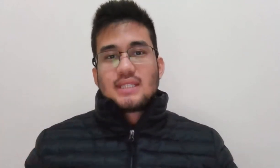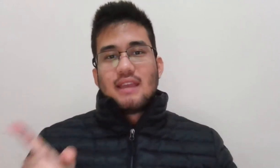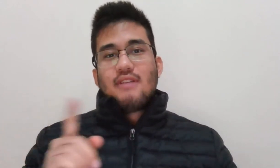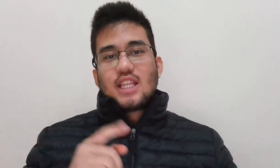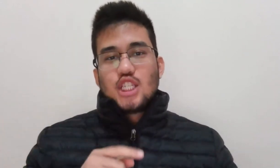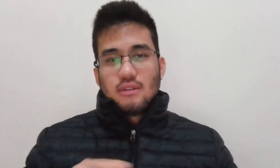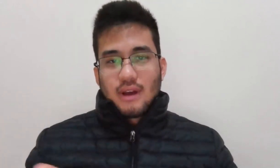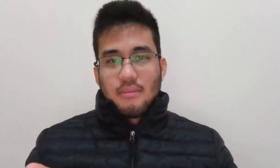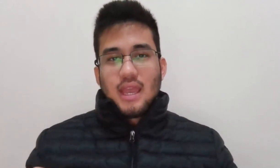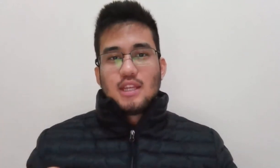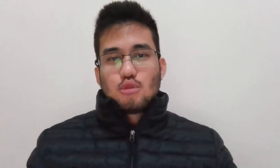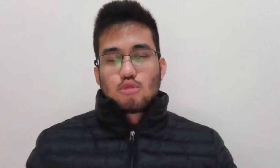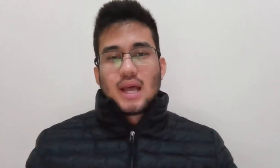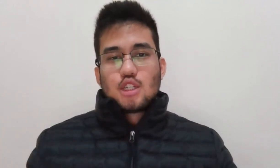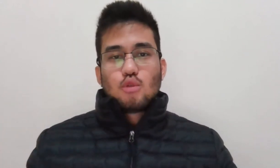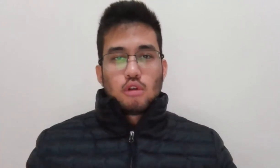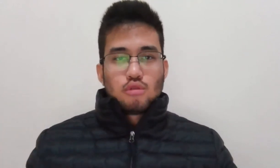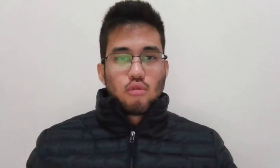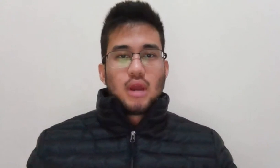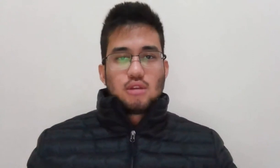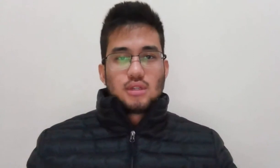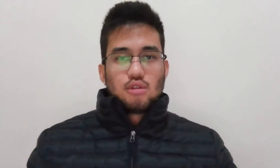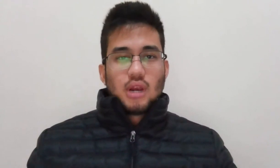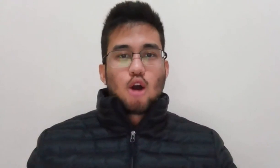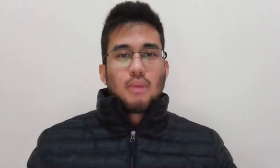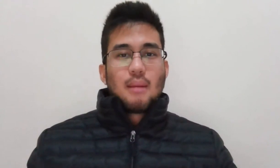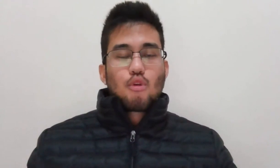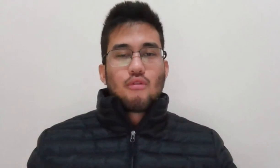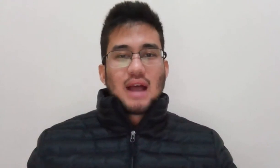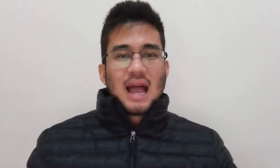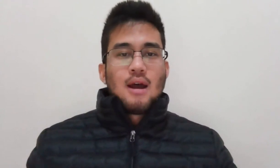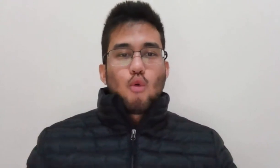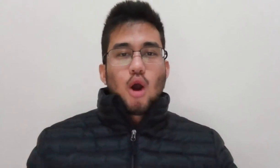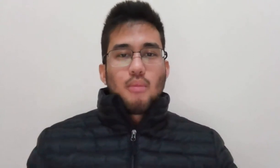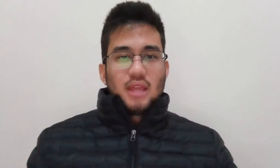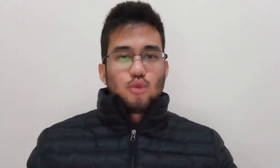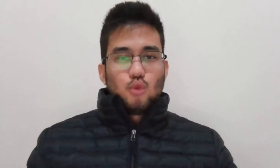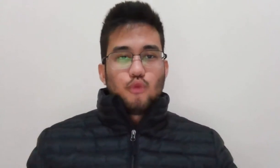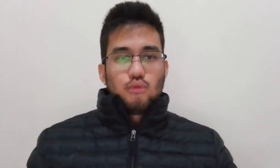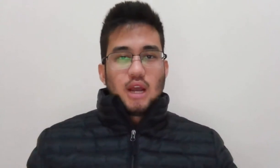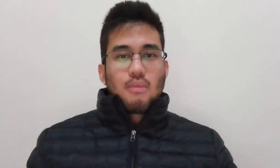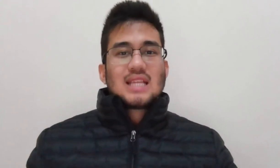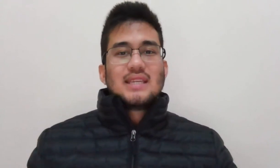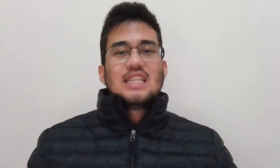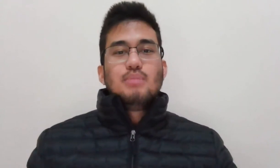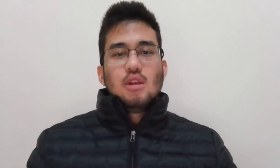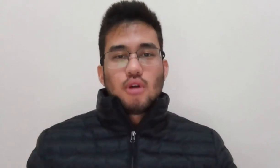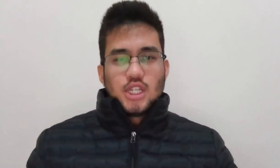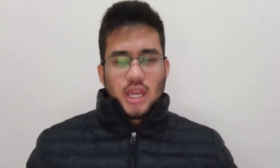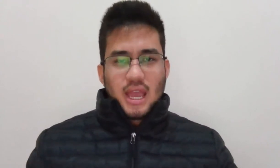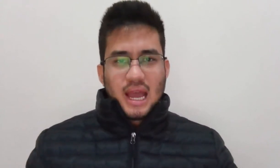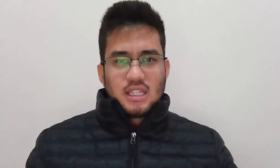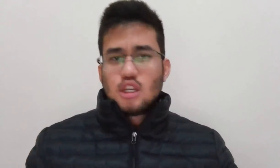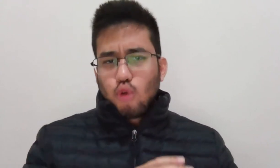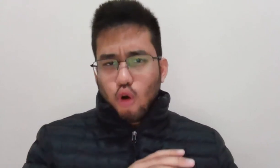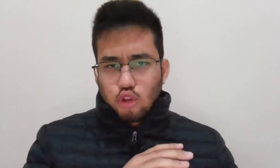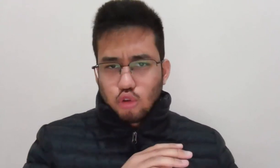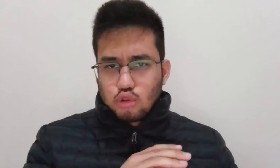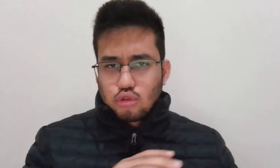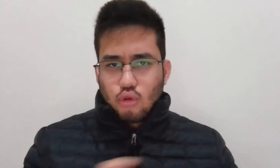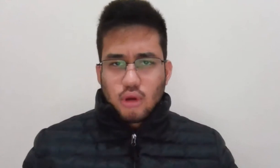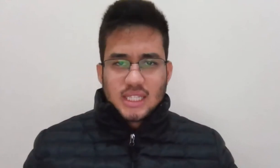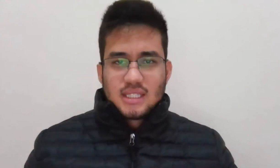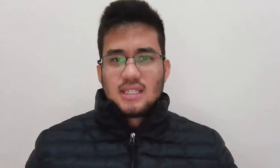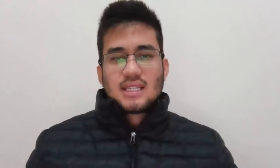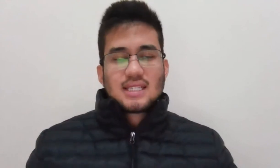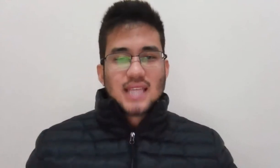articulou, esteve ativamente nos bastidores do Congresso Nacional para aprovar o aumento do fundão para 6 bilhões de reais. Todos